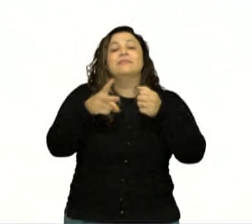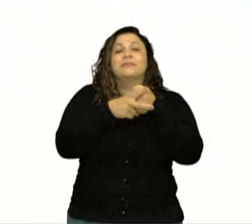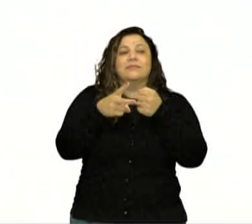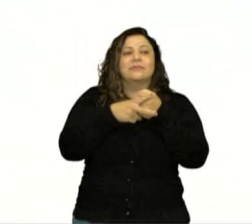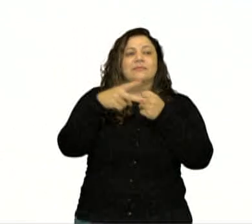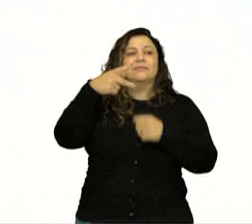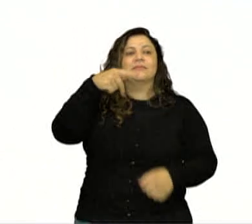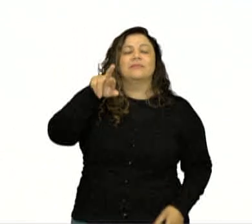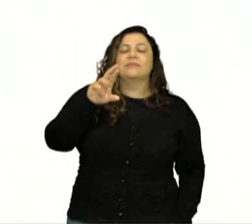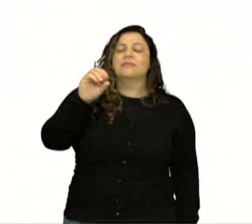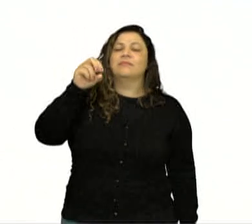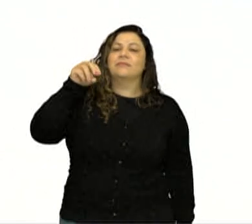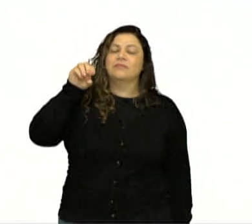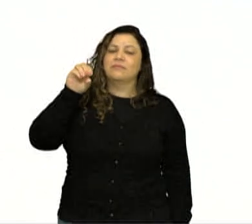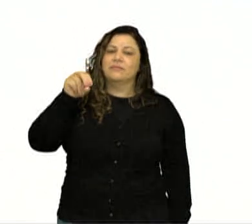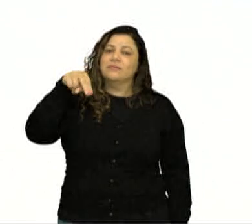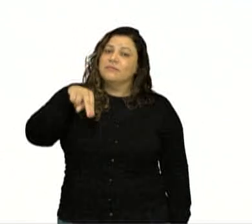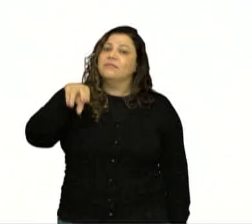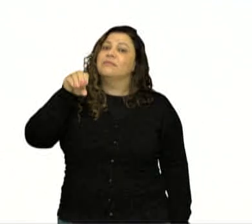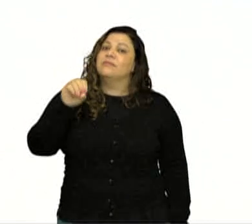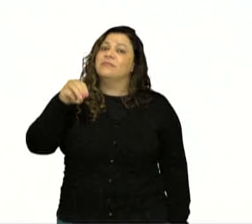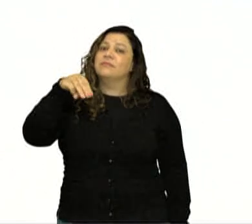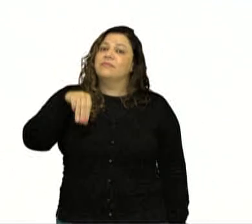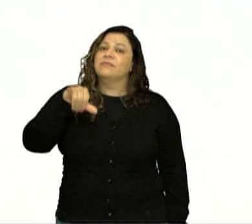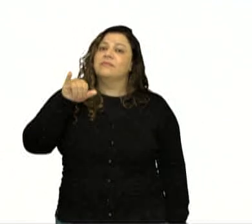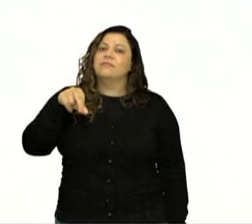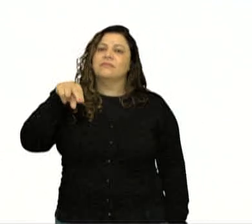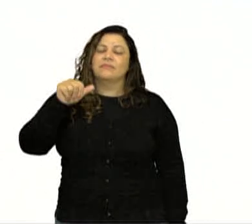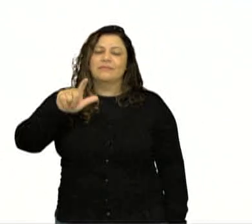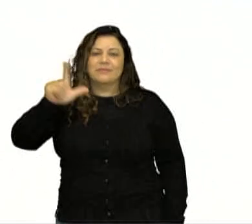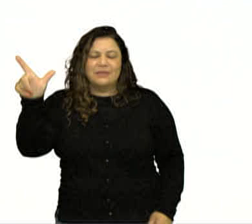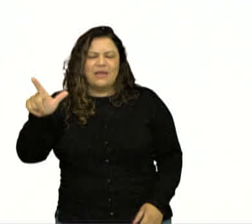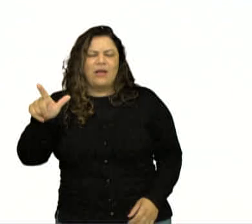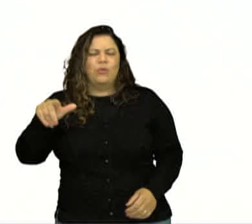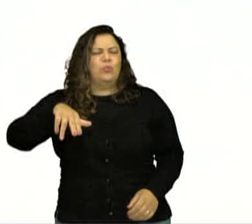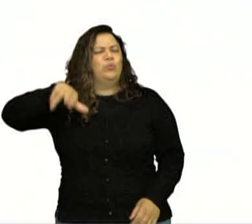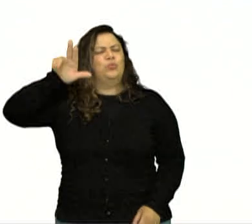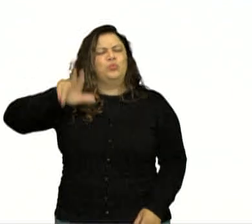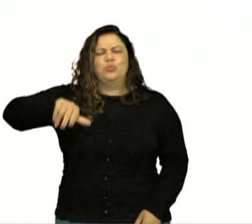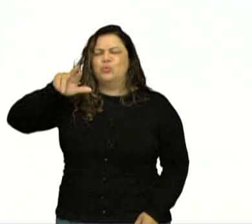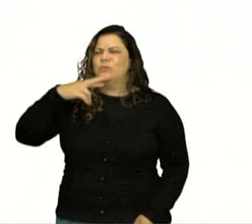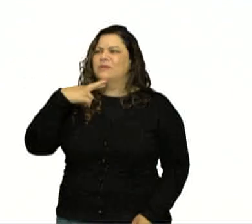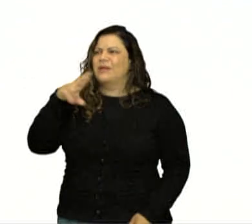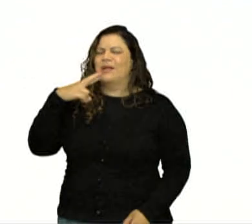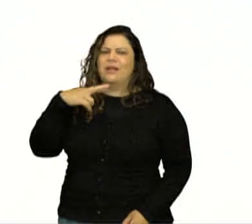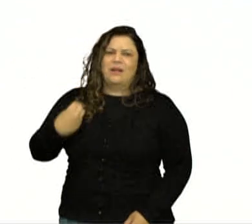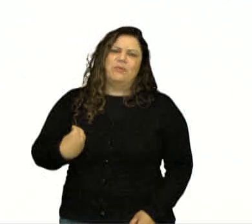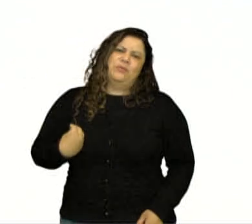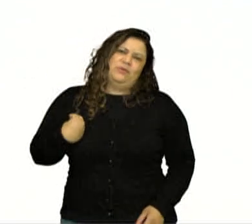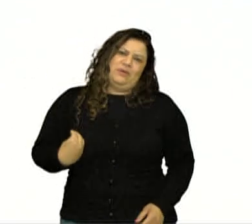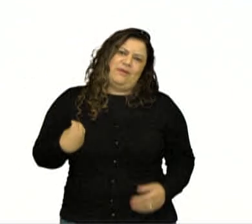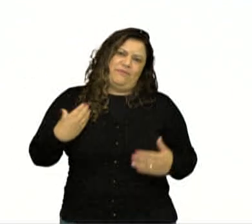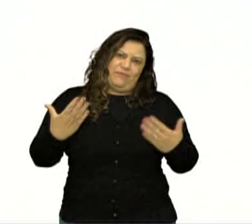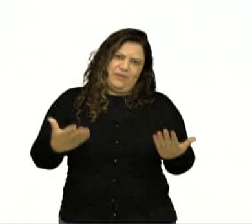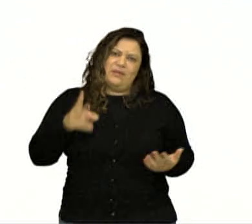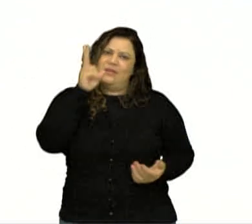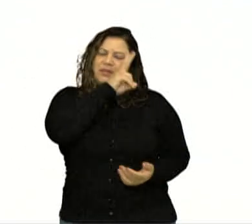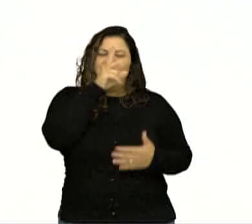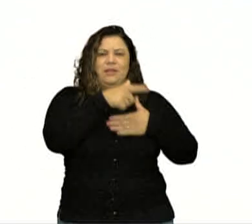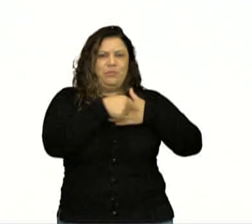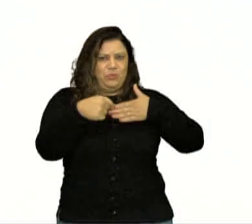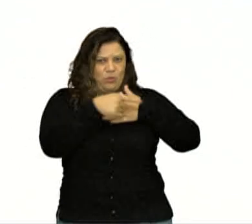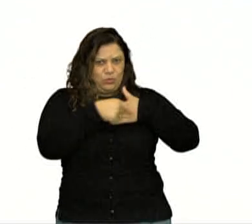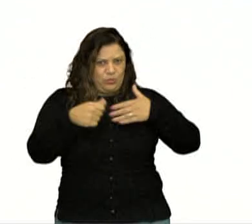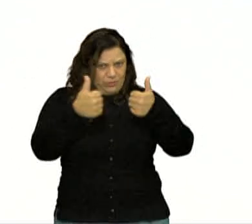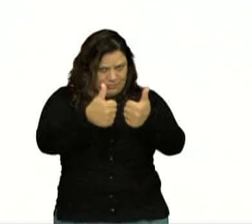pronominal, né? Ele é pseudo-reflexivo aqui, né? Rosa nunca se queixou da vida. Vocês lembram ali do Magno agora há pouco, ele te leu.